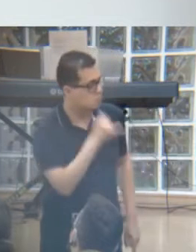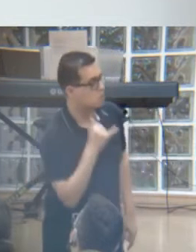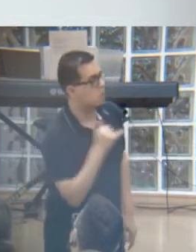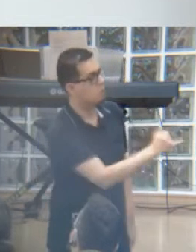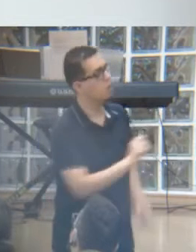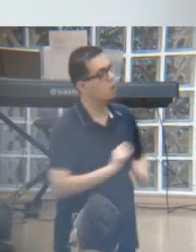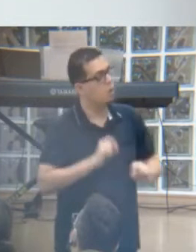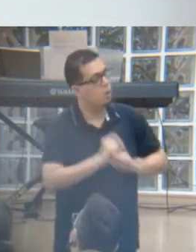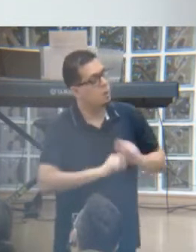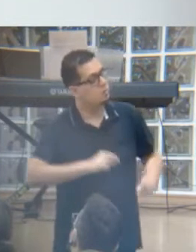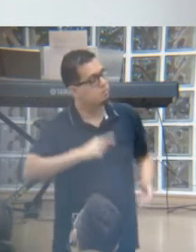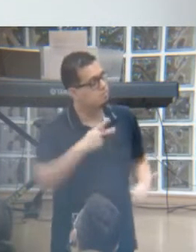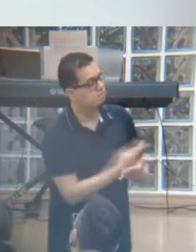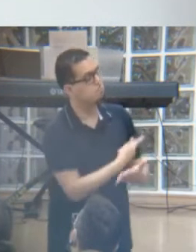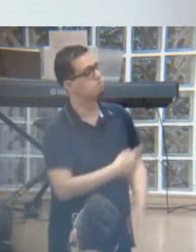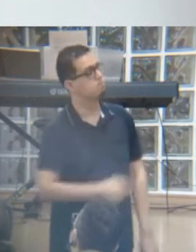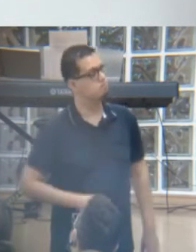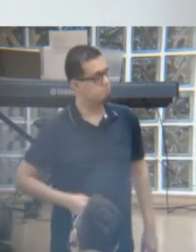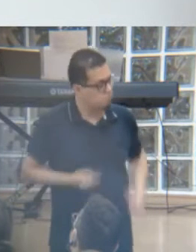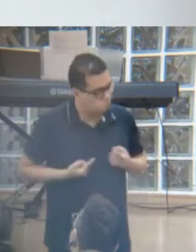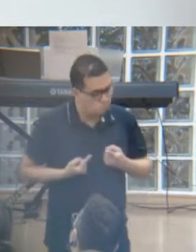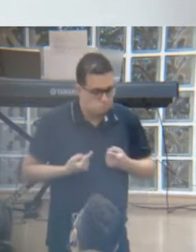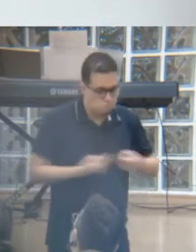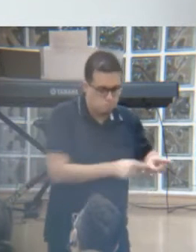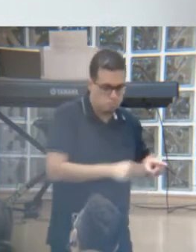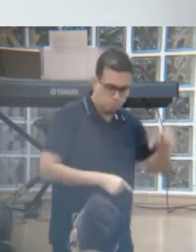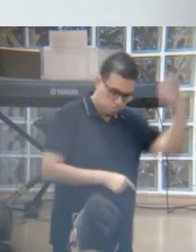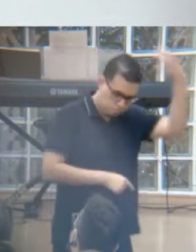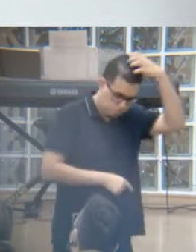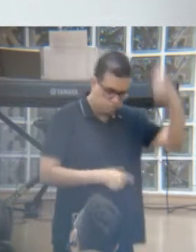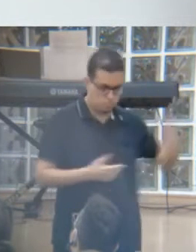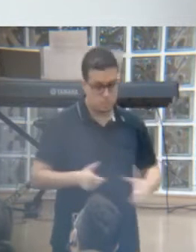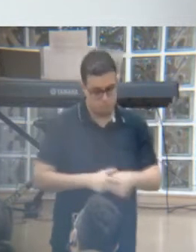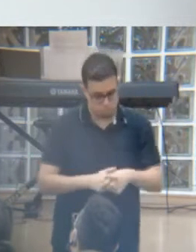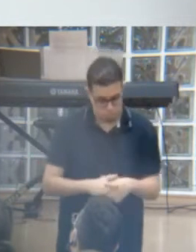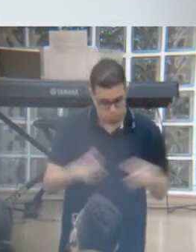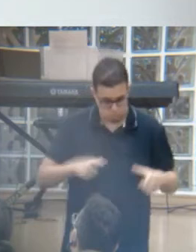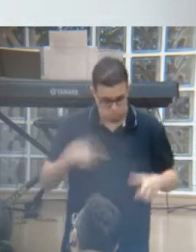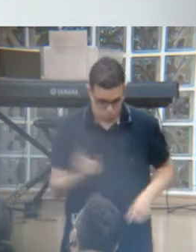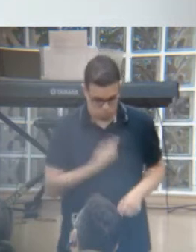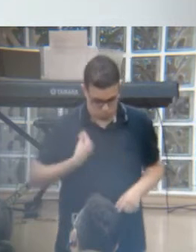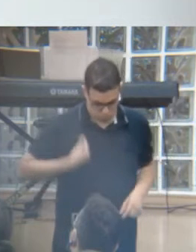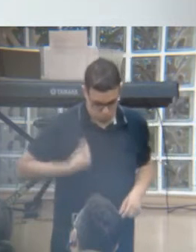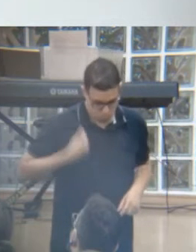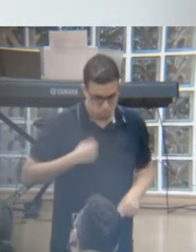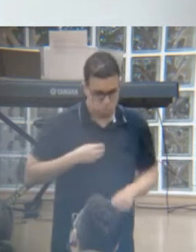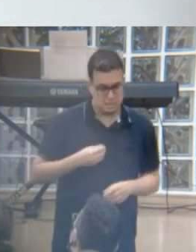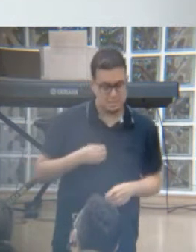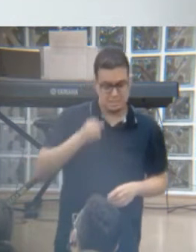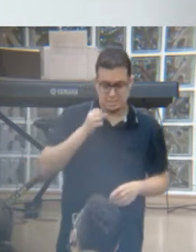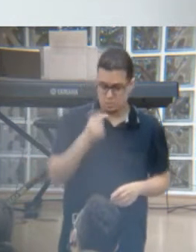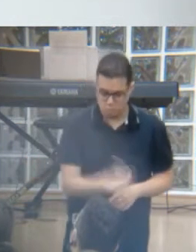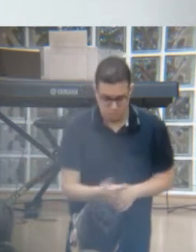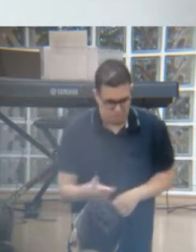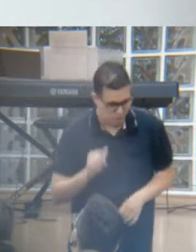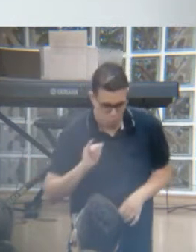ao rei. A grande maioria de nós passará por esta vida sem ter uma oportunidade como esta. Não é